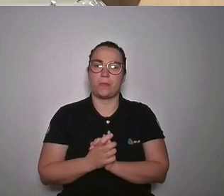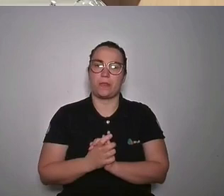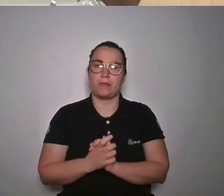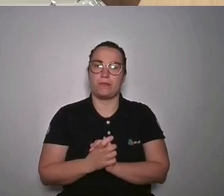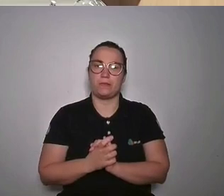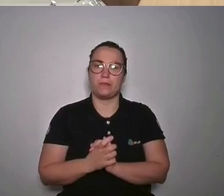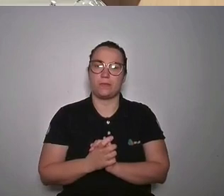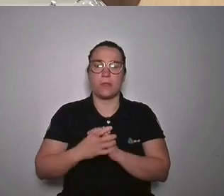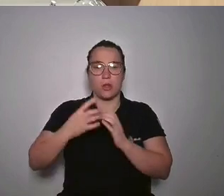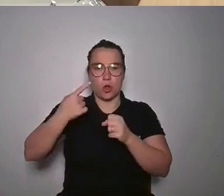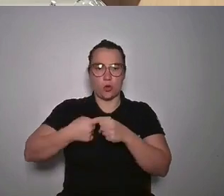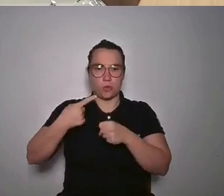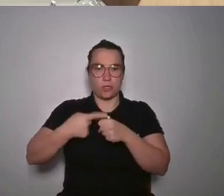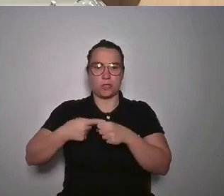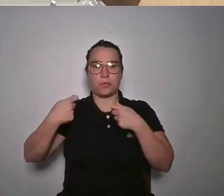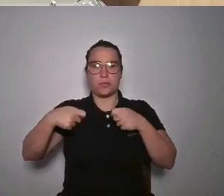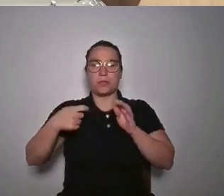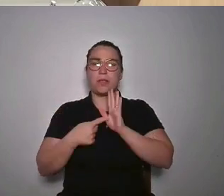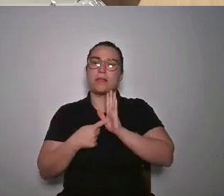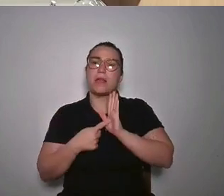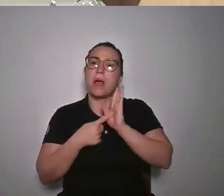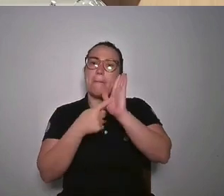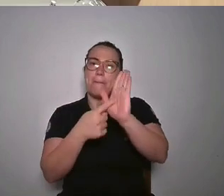o município tem que apresentar